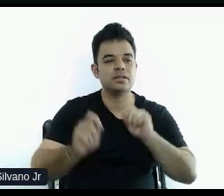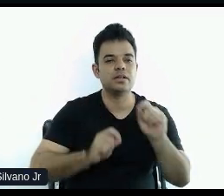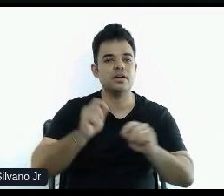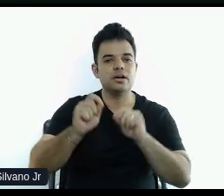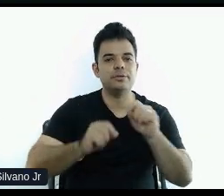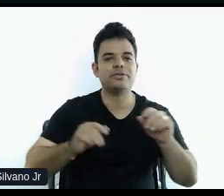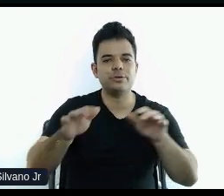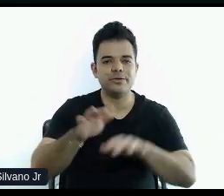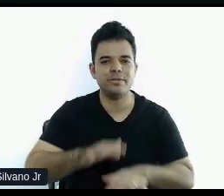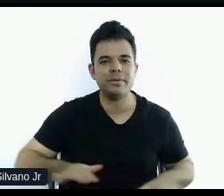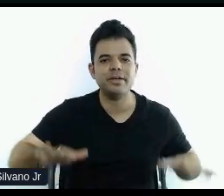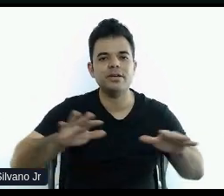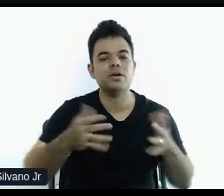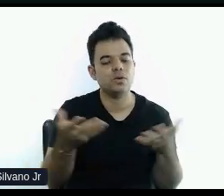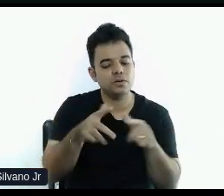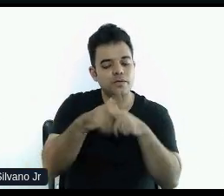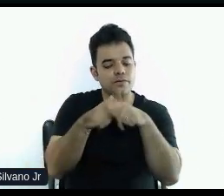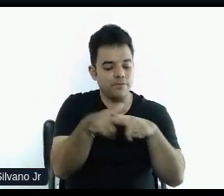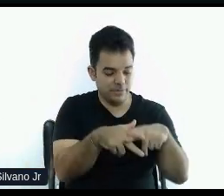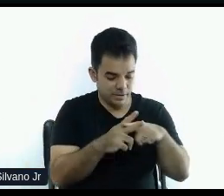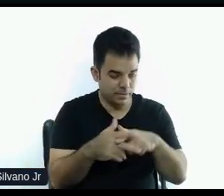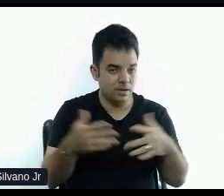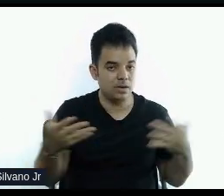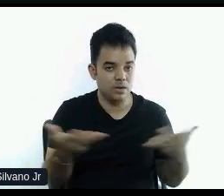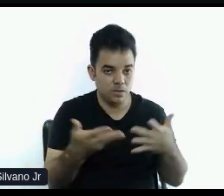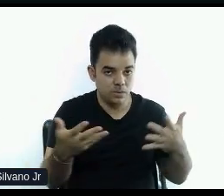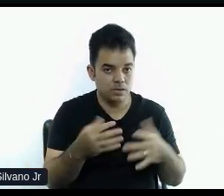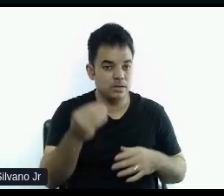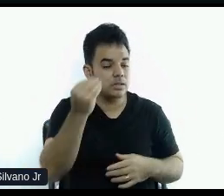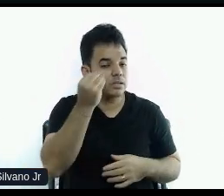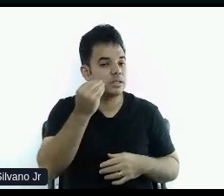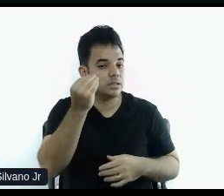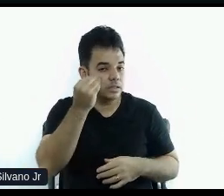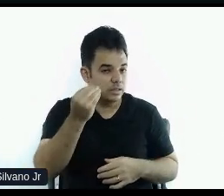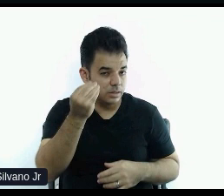tem hoje e possibilidades de testes, a gente